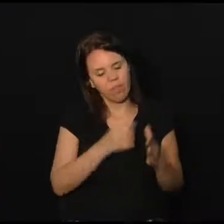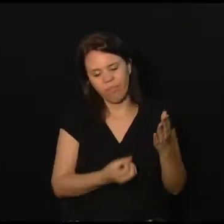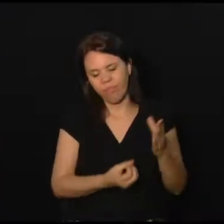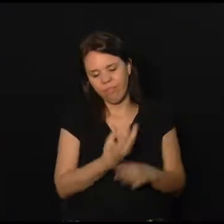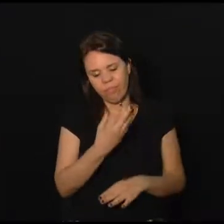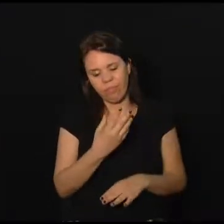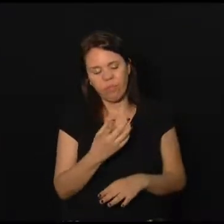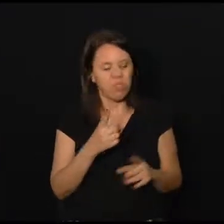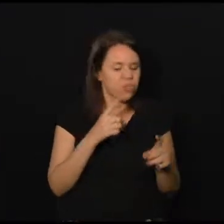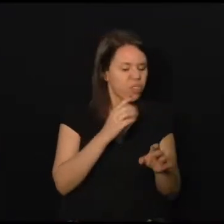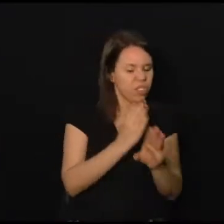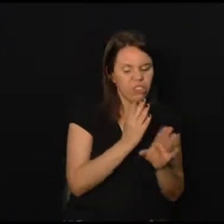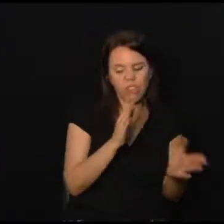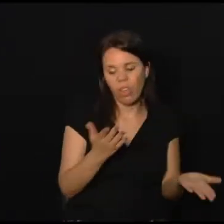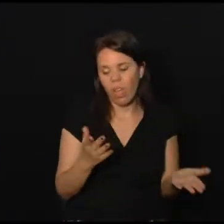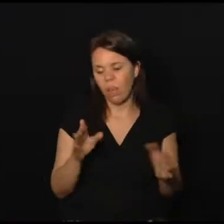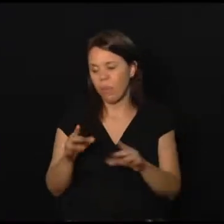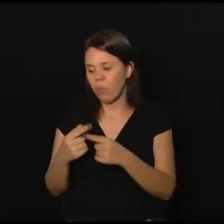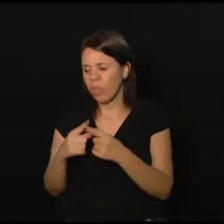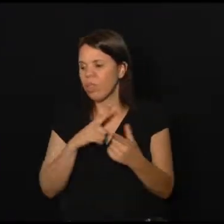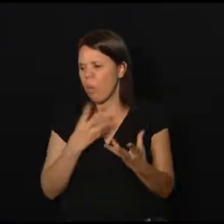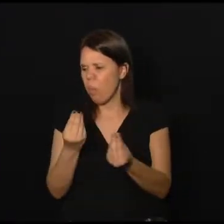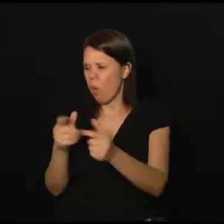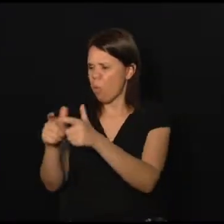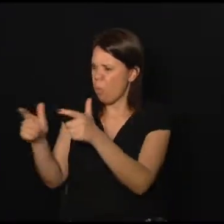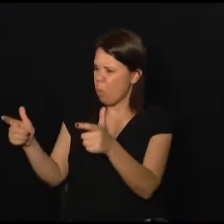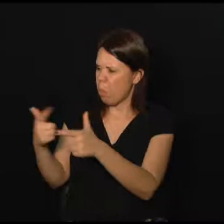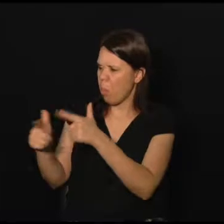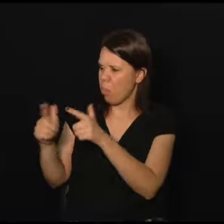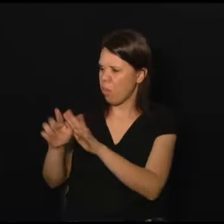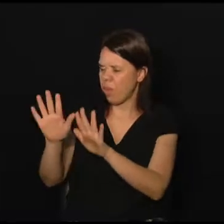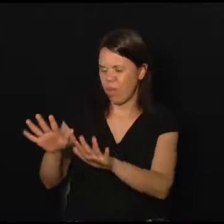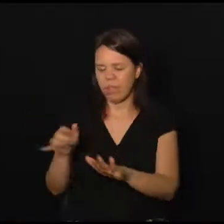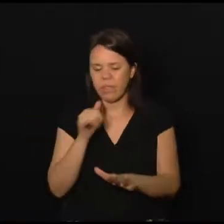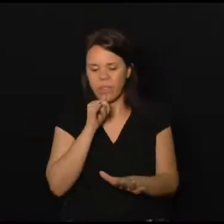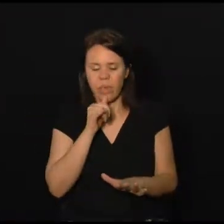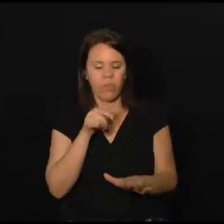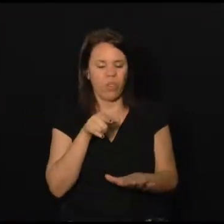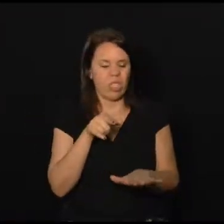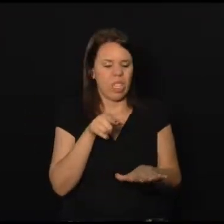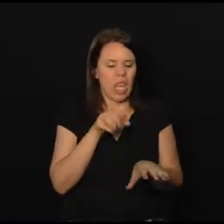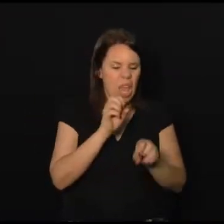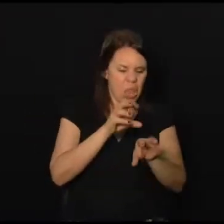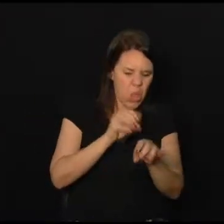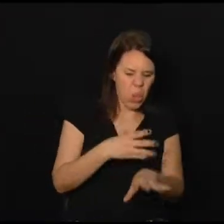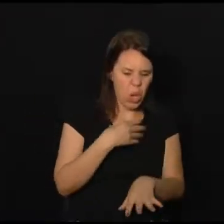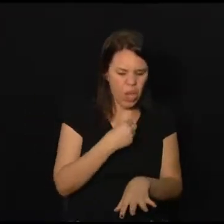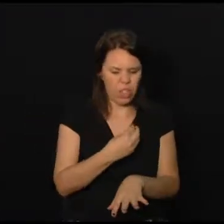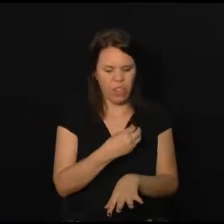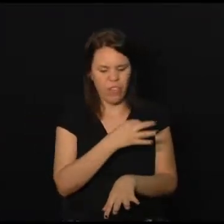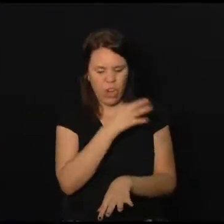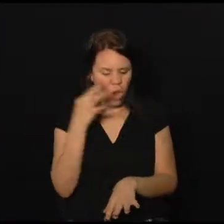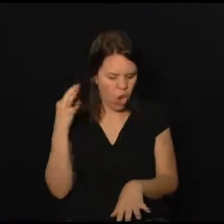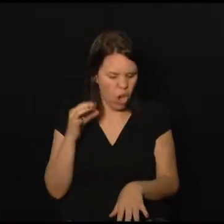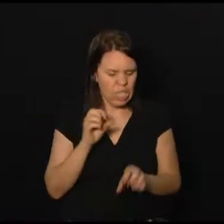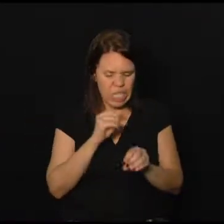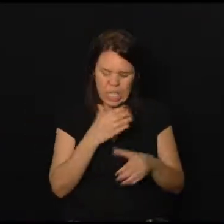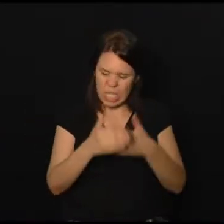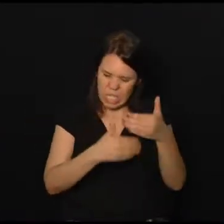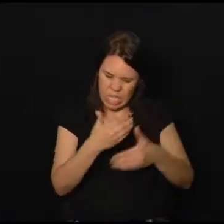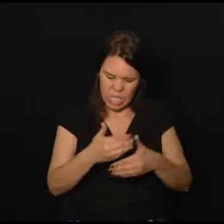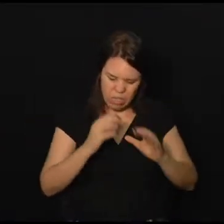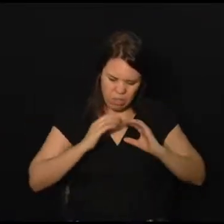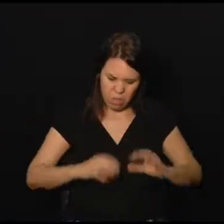problemas que encontramos. Né? Então, você educa bem o seu filho, você faz todos os processos, ensina o caminho que deve andar, e,